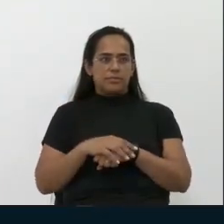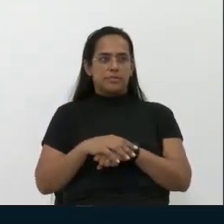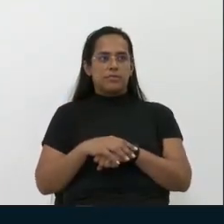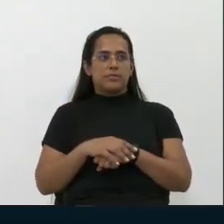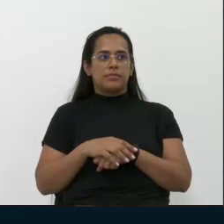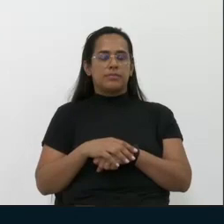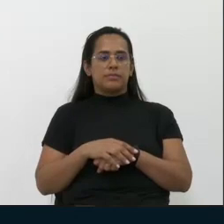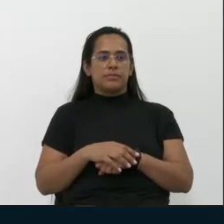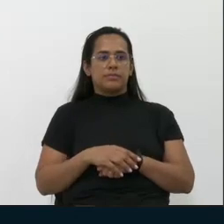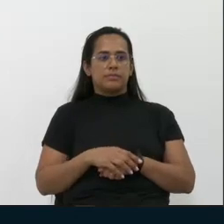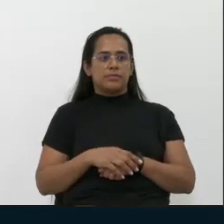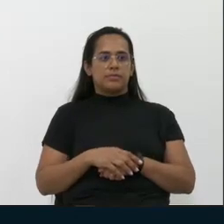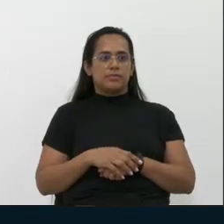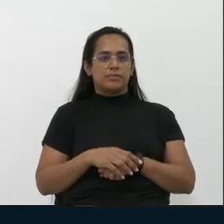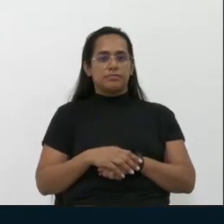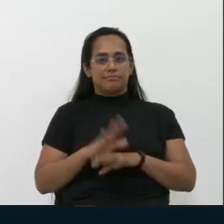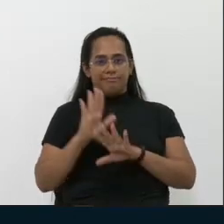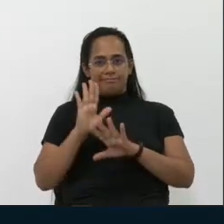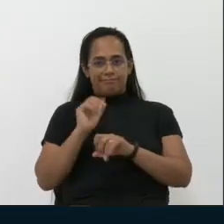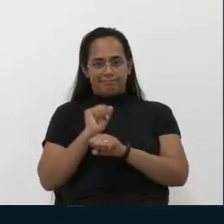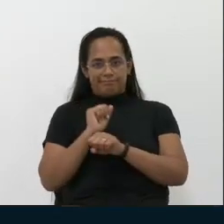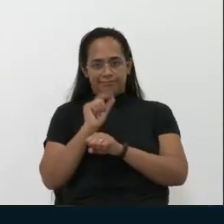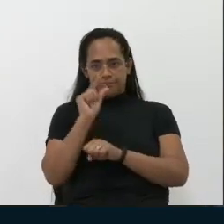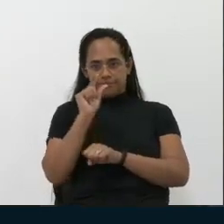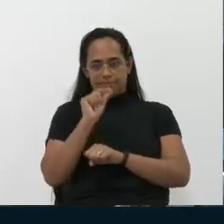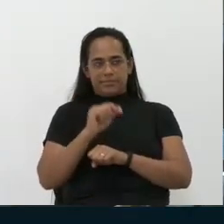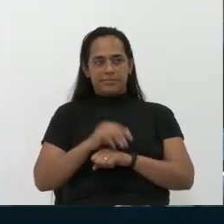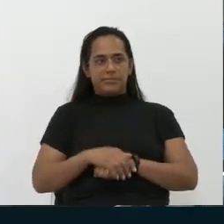dizer, chegou... Só um minuto, vereador, só um minuto.